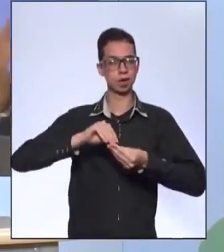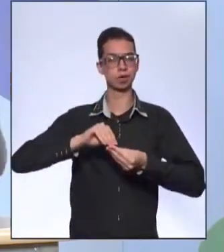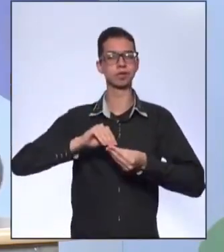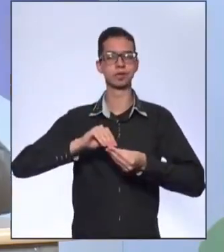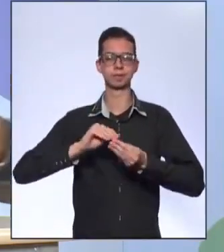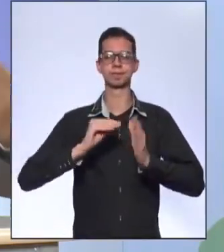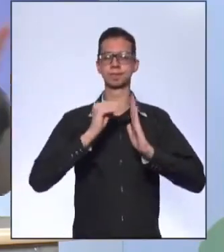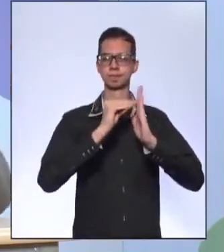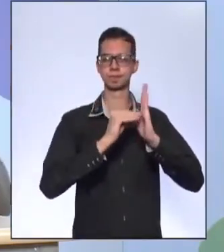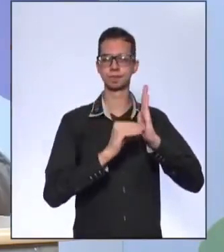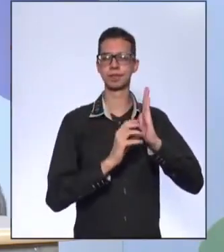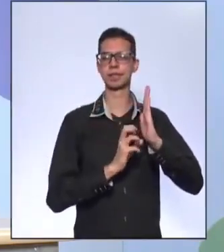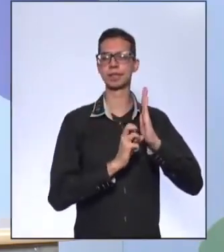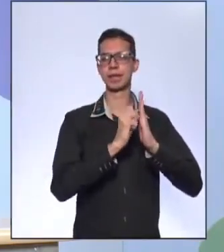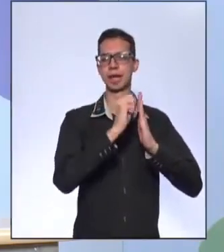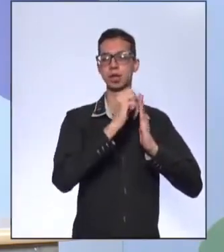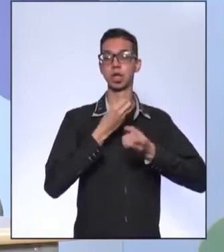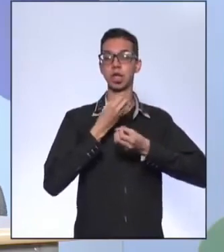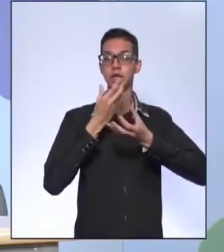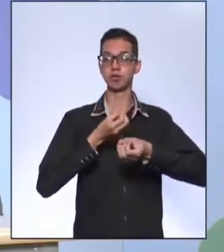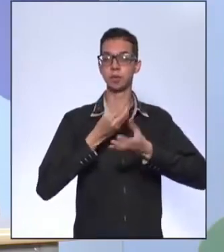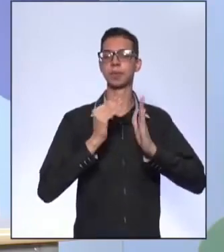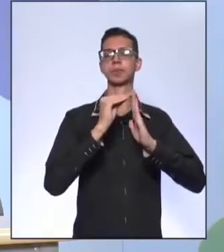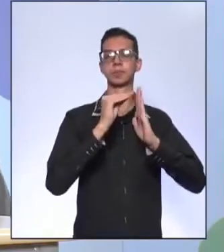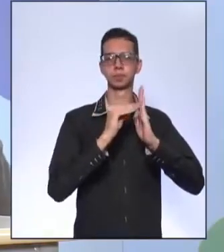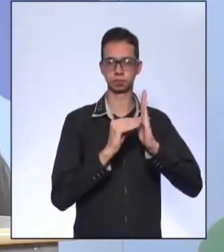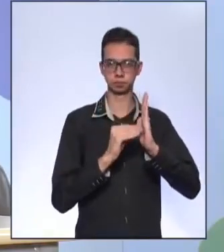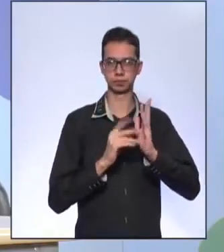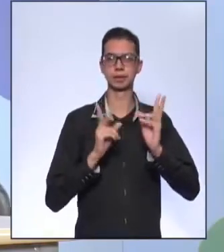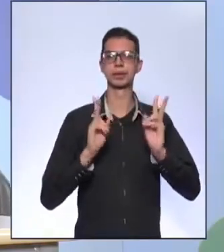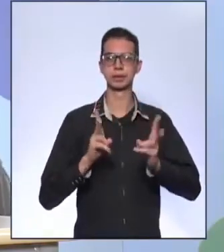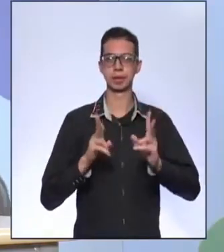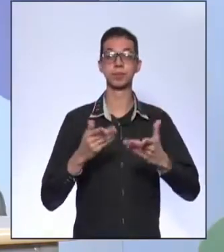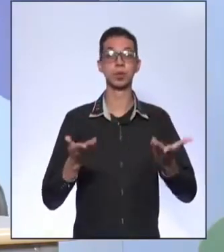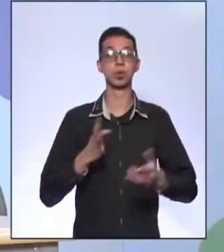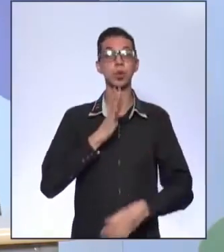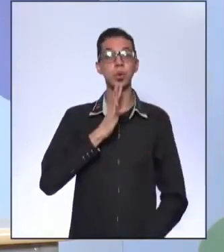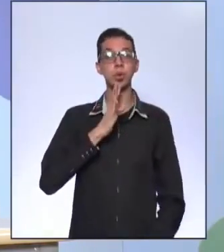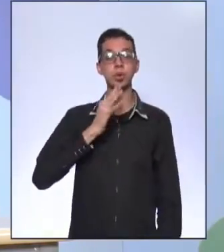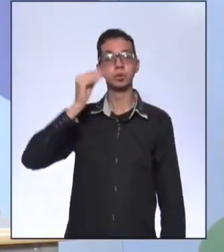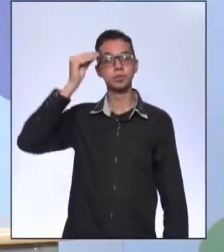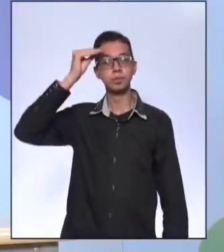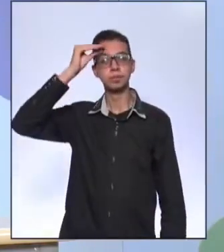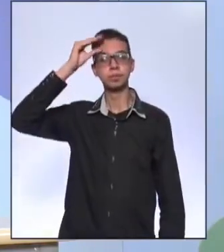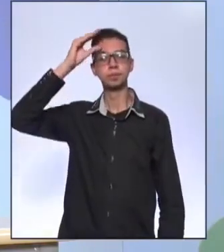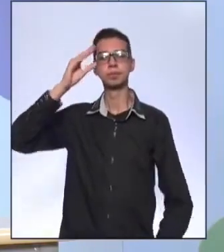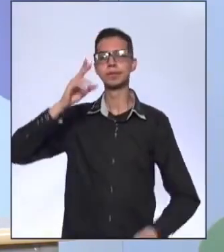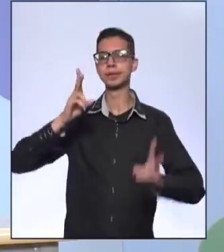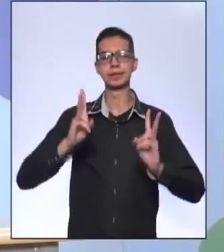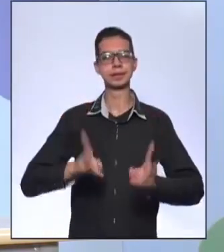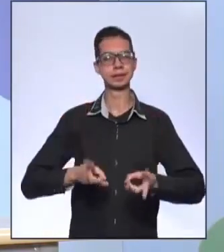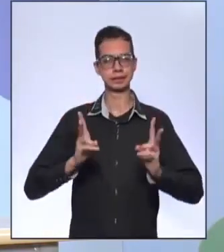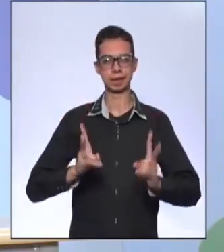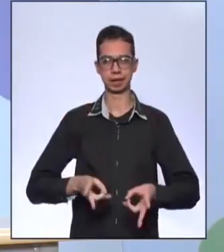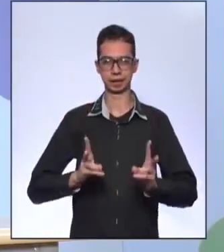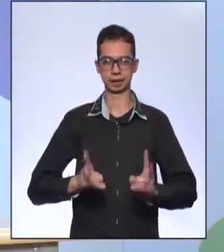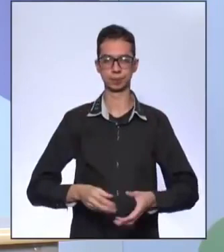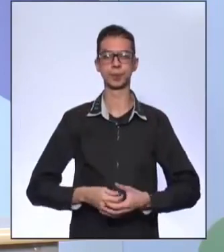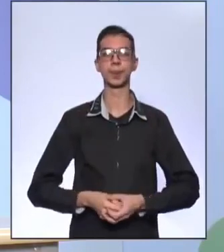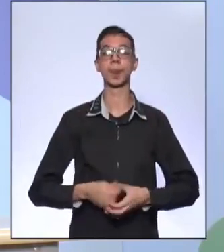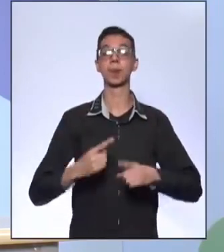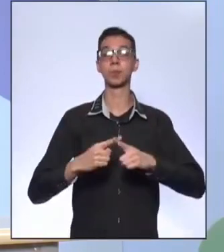ali outros dados outras informações incorporadas então o conhecimento ele tem um movimento ali a medida em que vão sendo